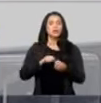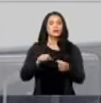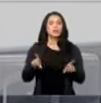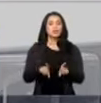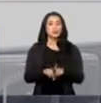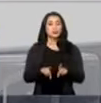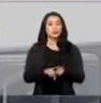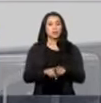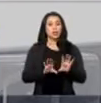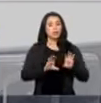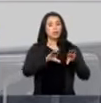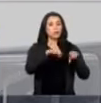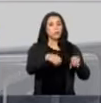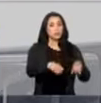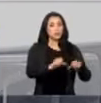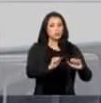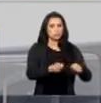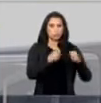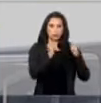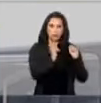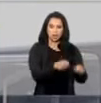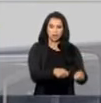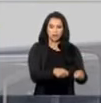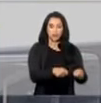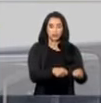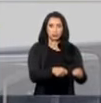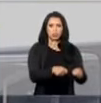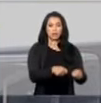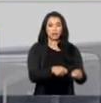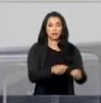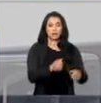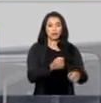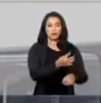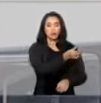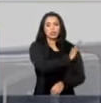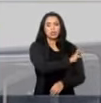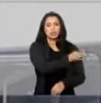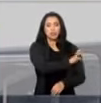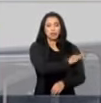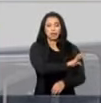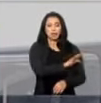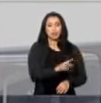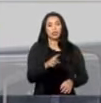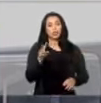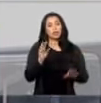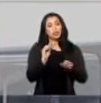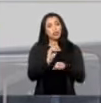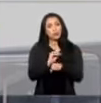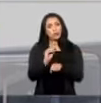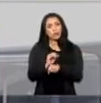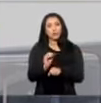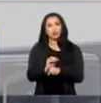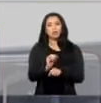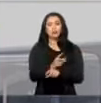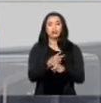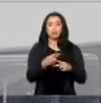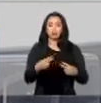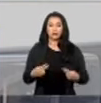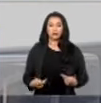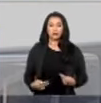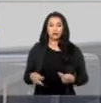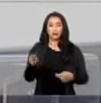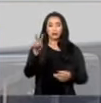capacitação técnica e de preservação de obras audiovisuais. E, atualmente, está